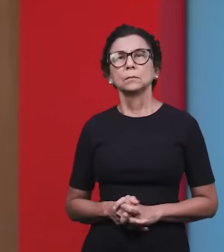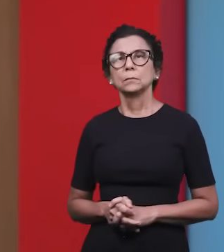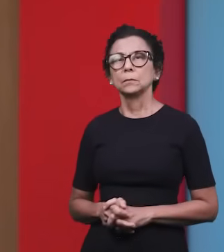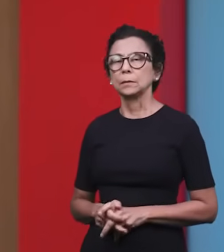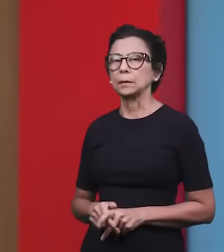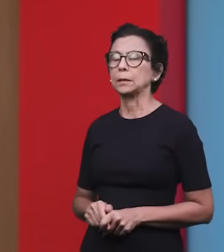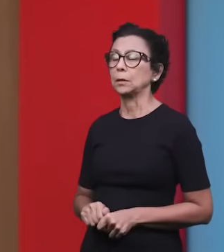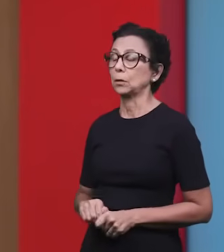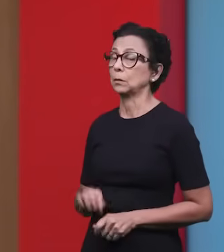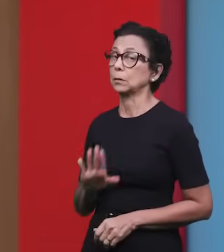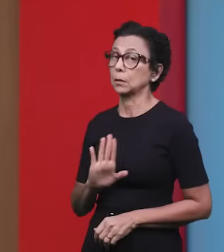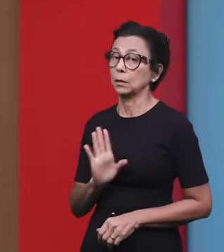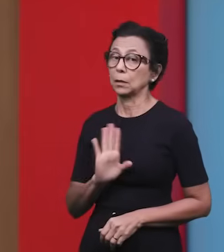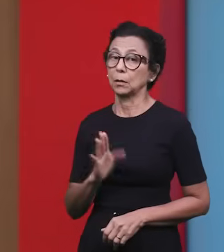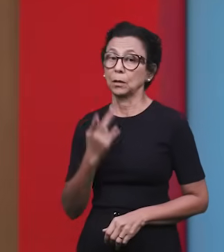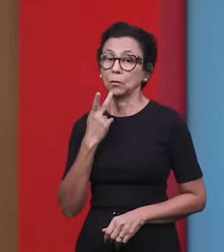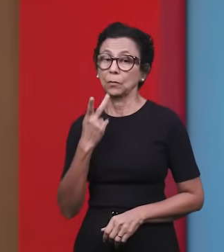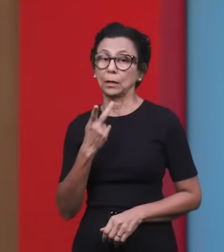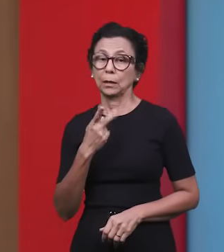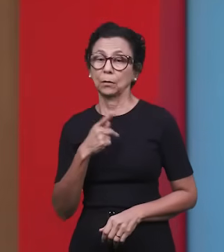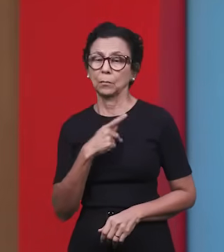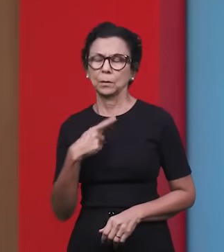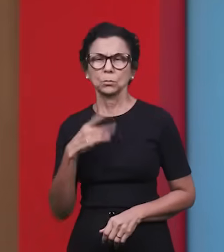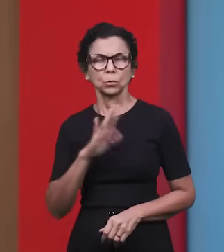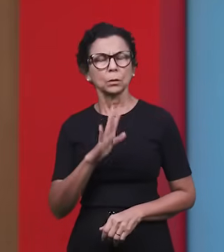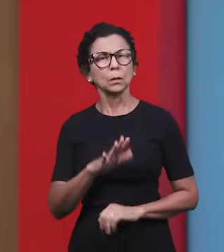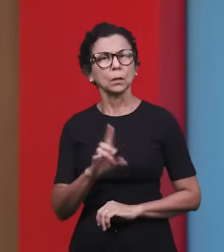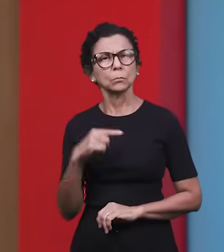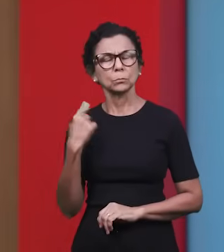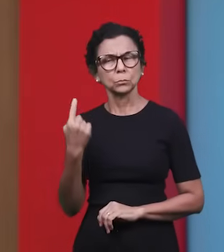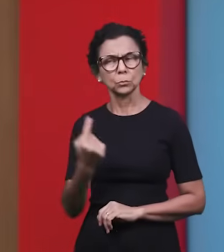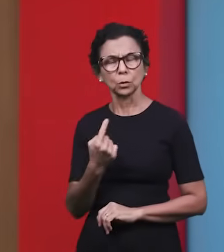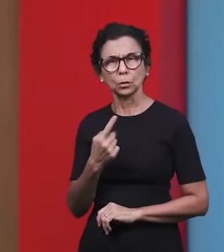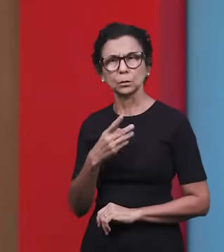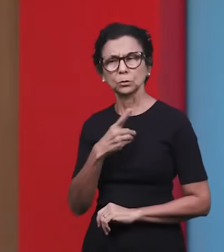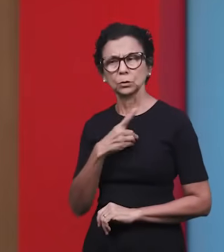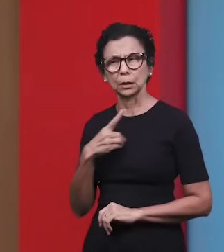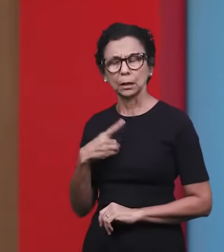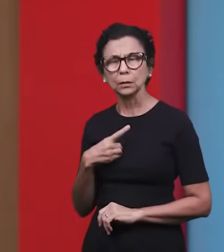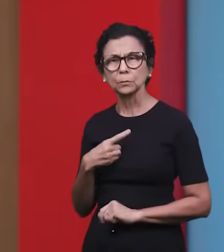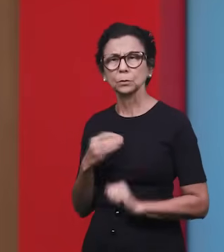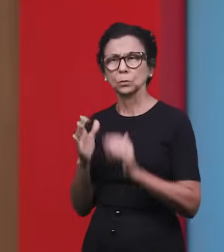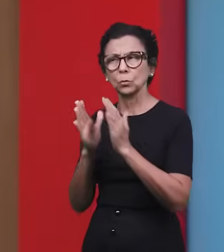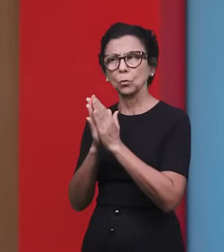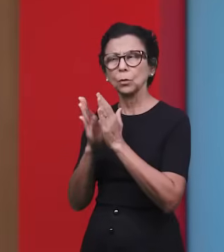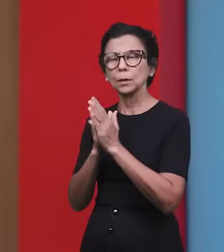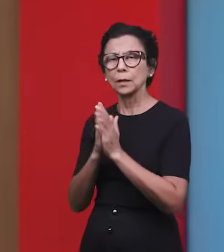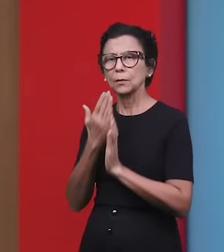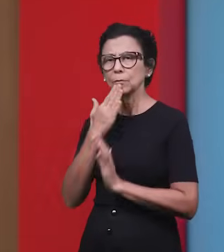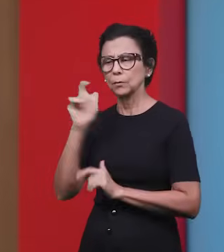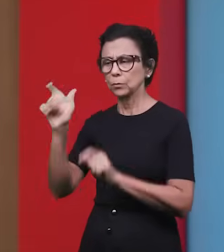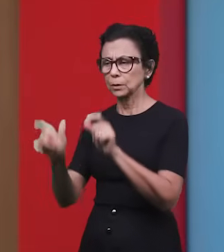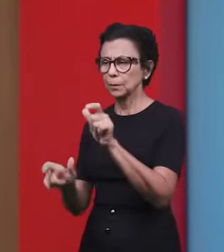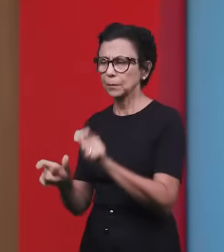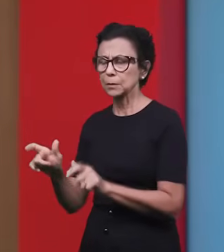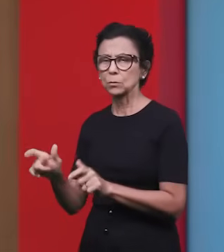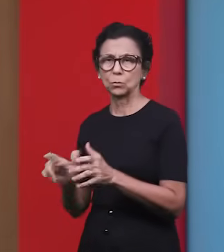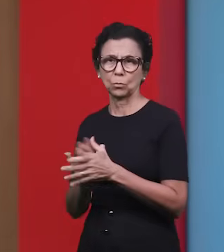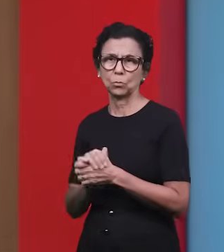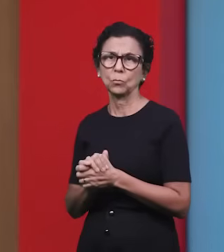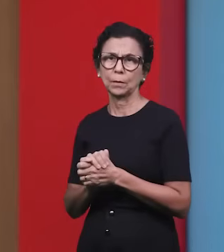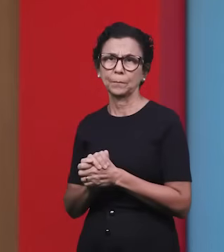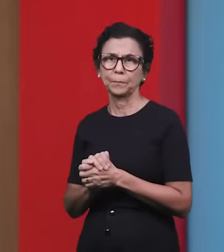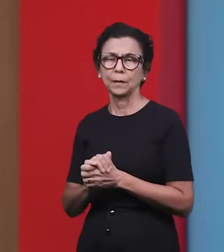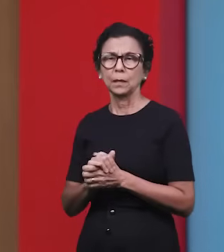opera. É quando nós vamos trazer uma mensagem e o Senhor traz uma revelação. É quando fazemos uma visita e o Senhor também